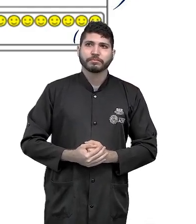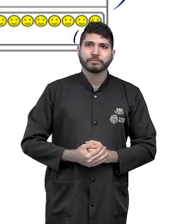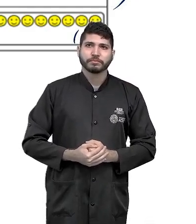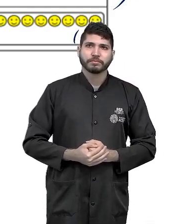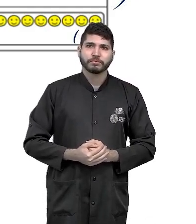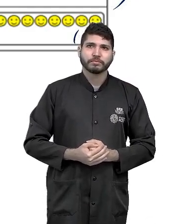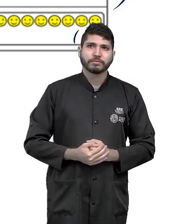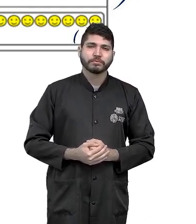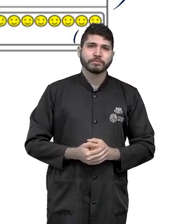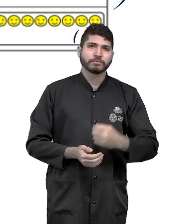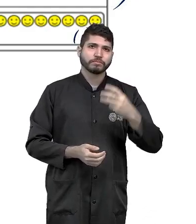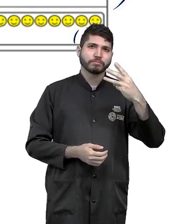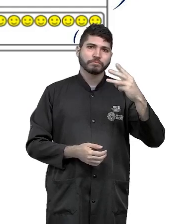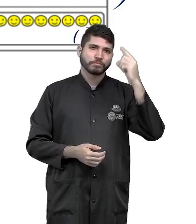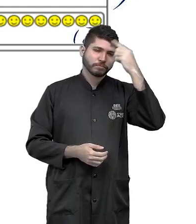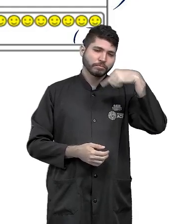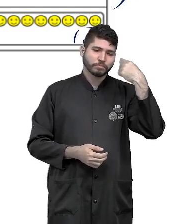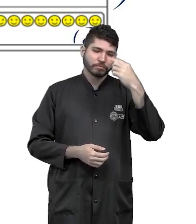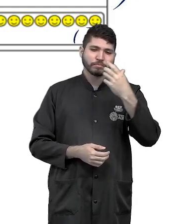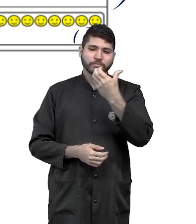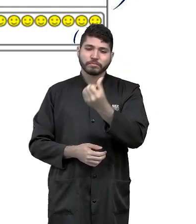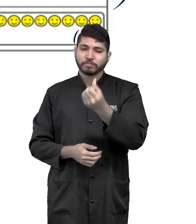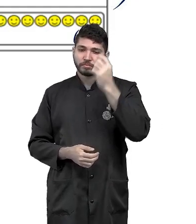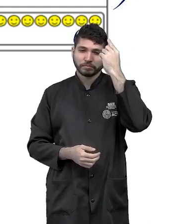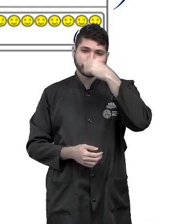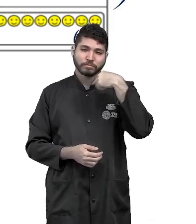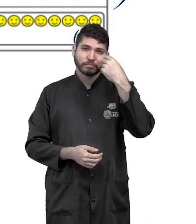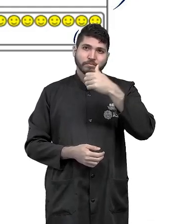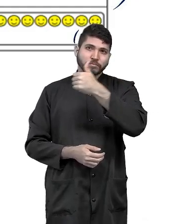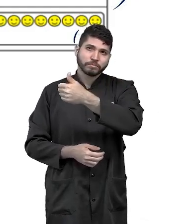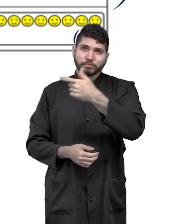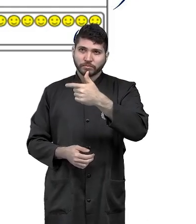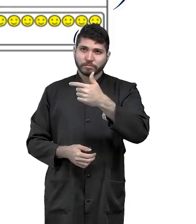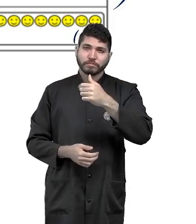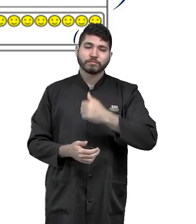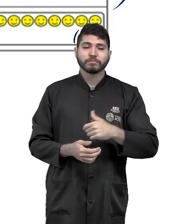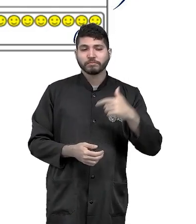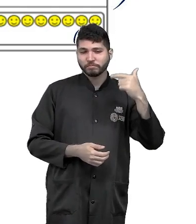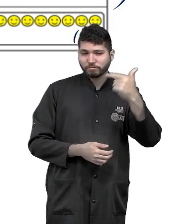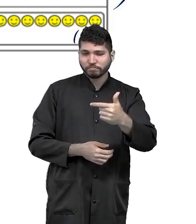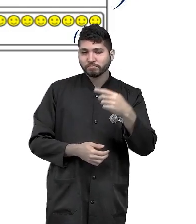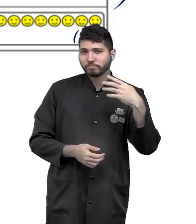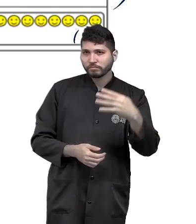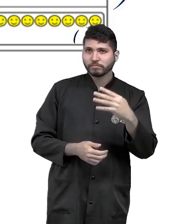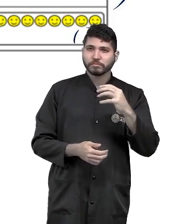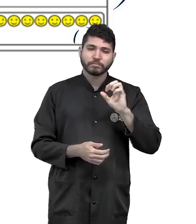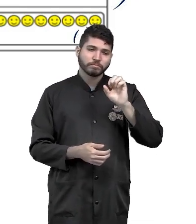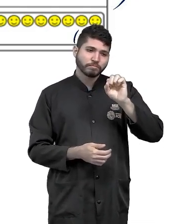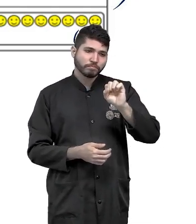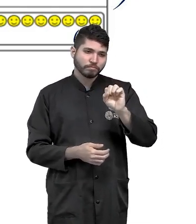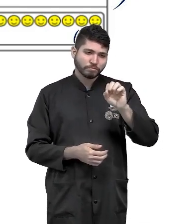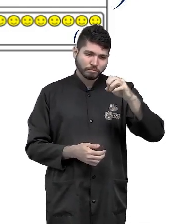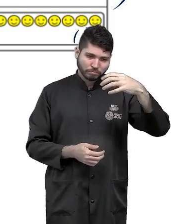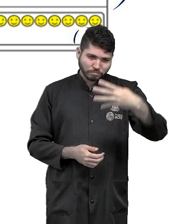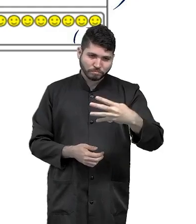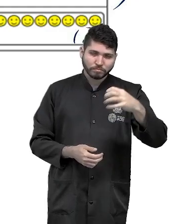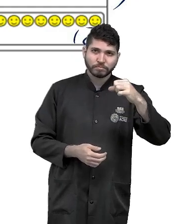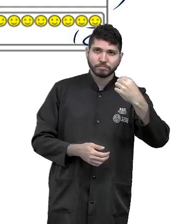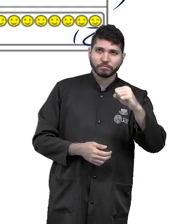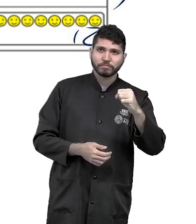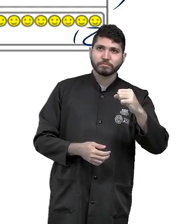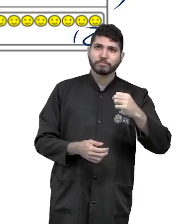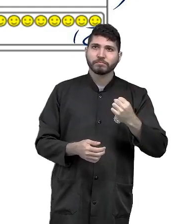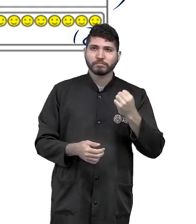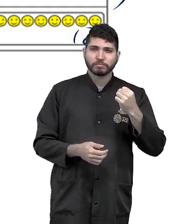3 emojis, no outro eu vou ter 6, no outro eu vou ter 12, no outro eu vou ter 24, no outro eu vou ter 48. Se você somar todo mundo e esquecer